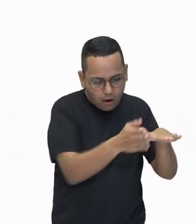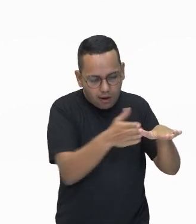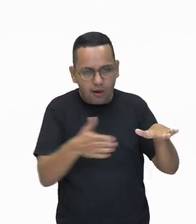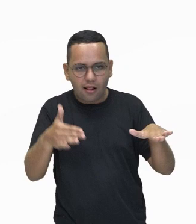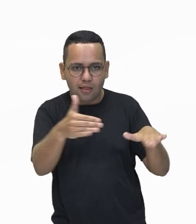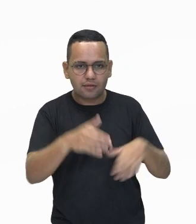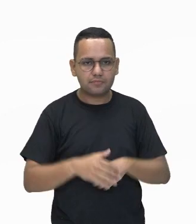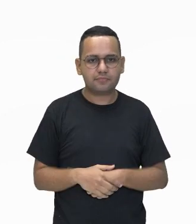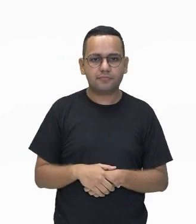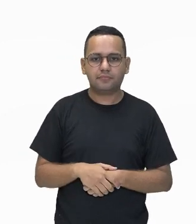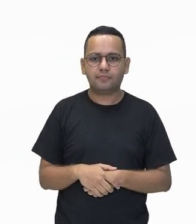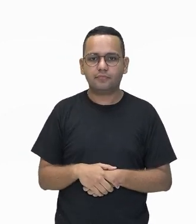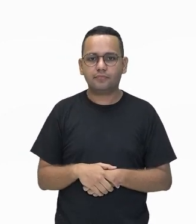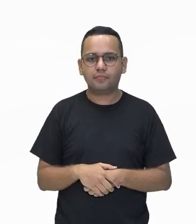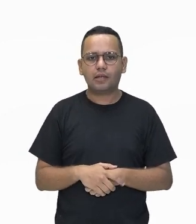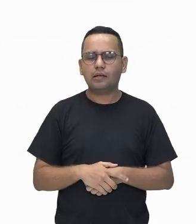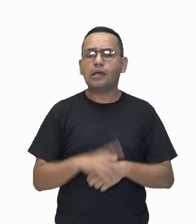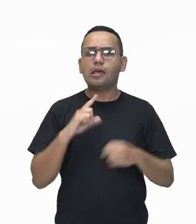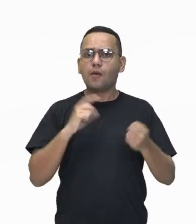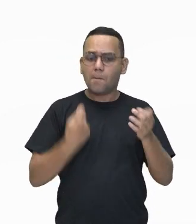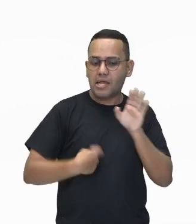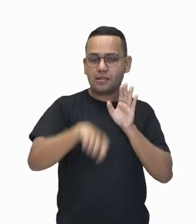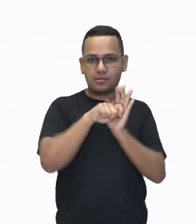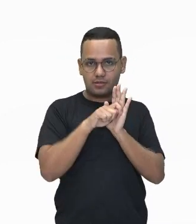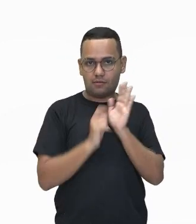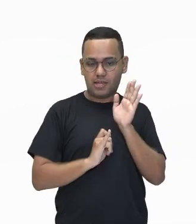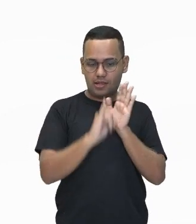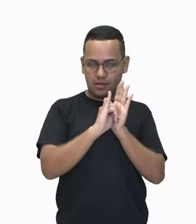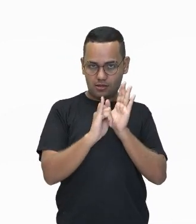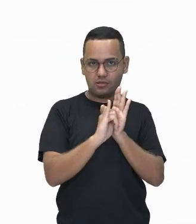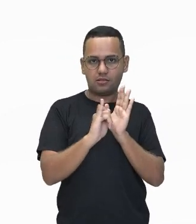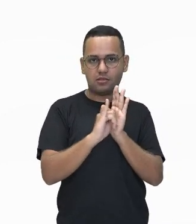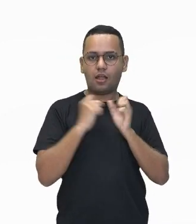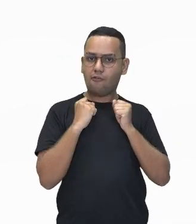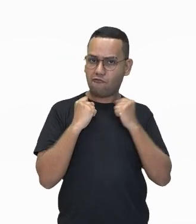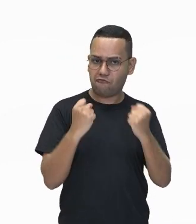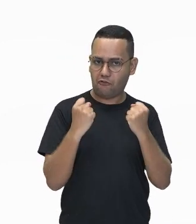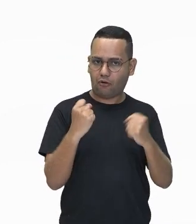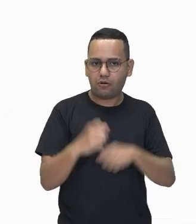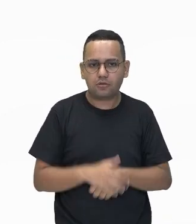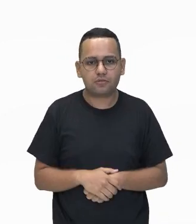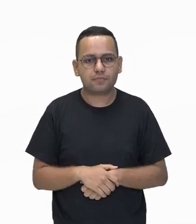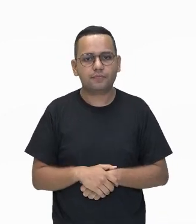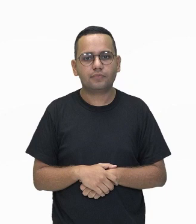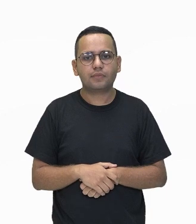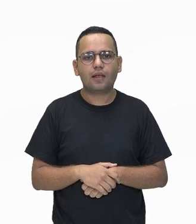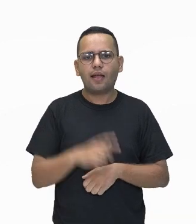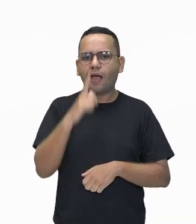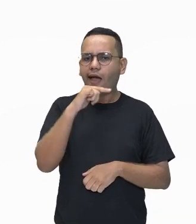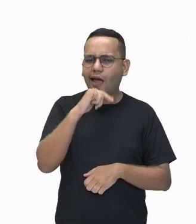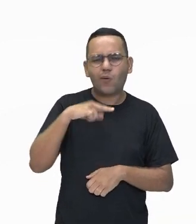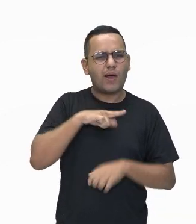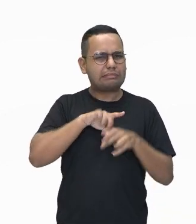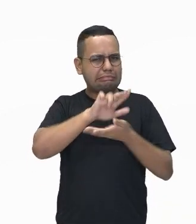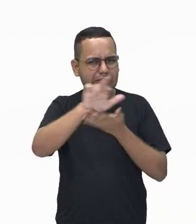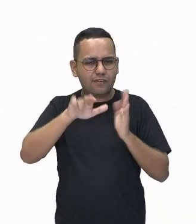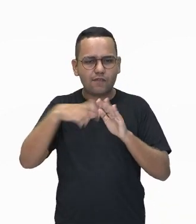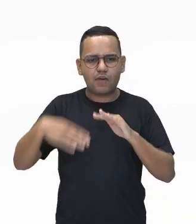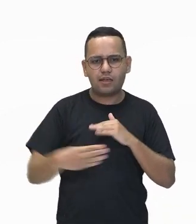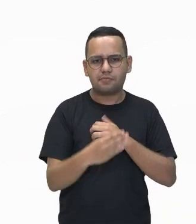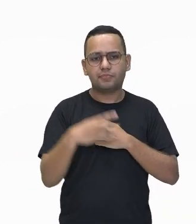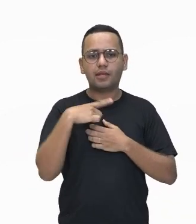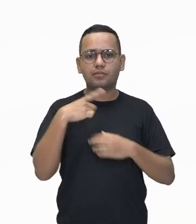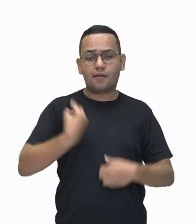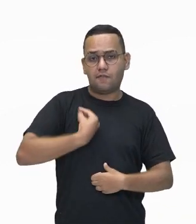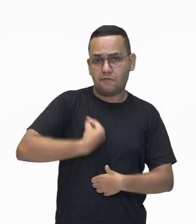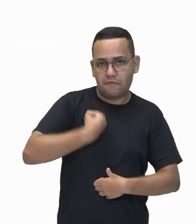e nos seus mistérios meus olhos vagueiam. E das suas águas sai meu alimento, vida, fauna, flora, o